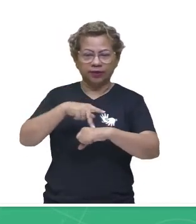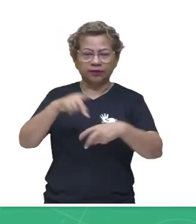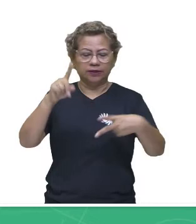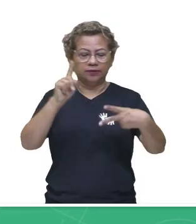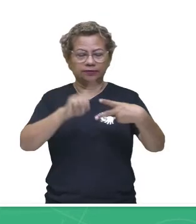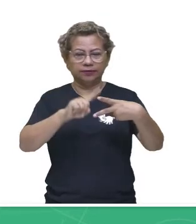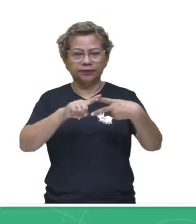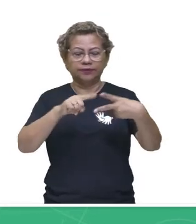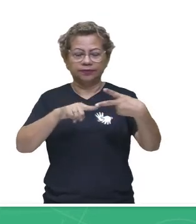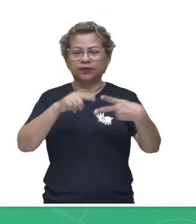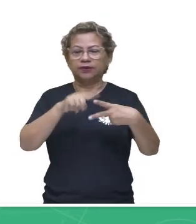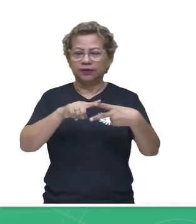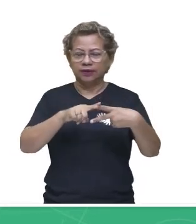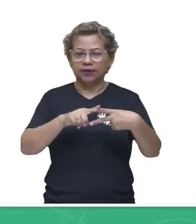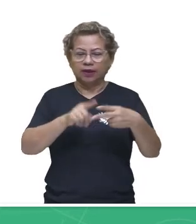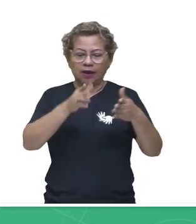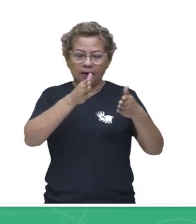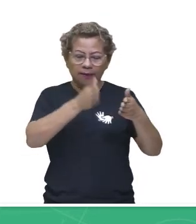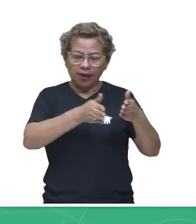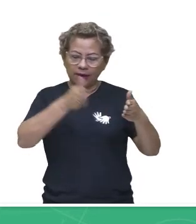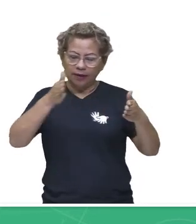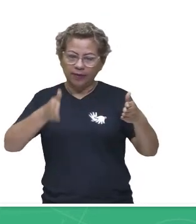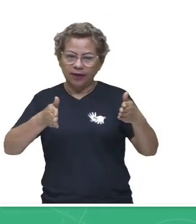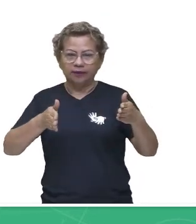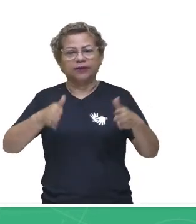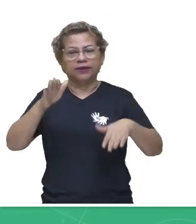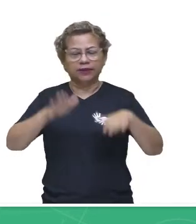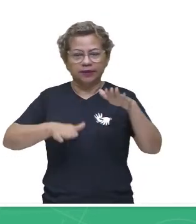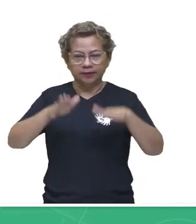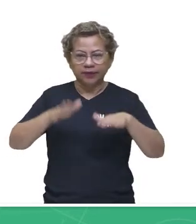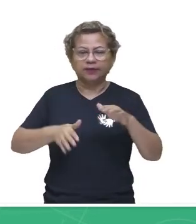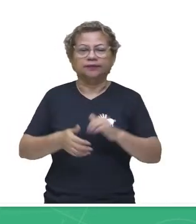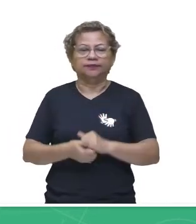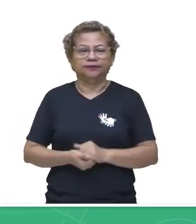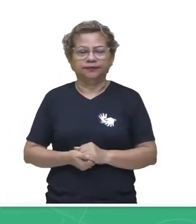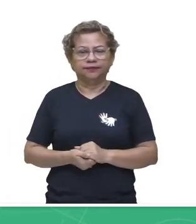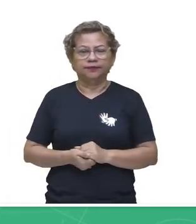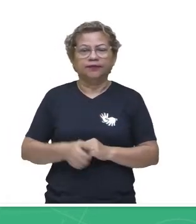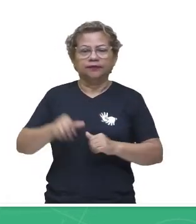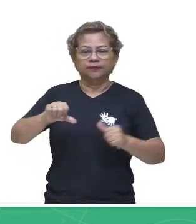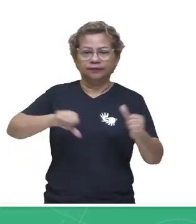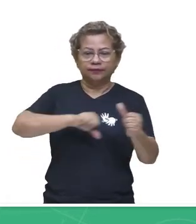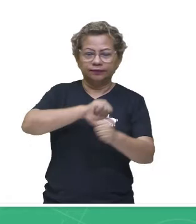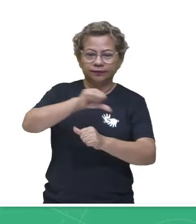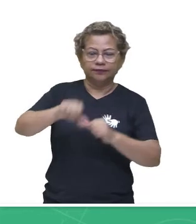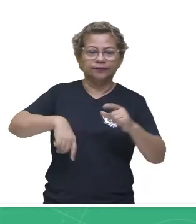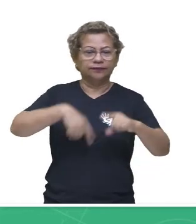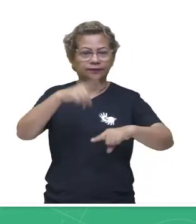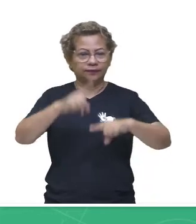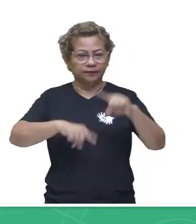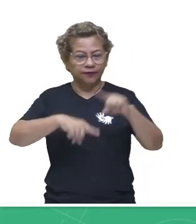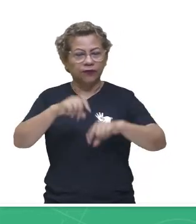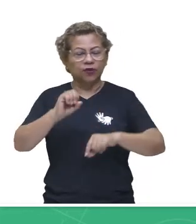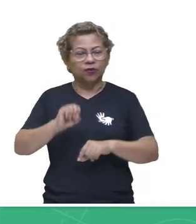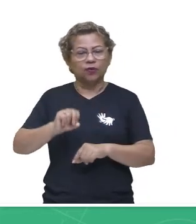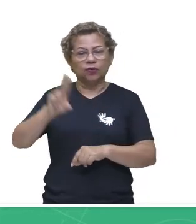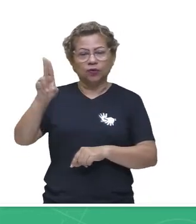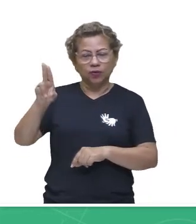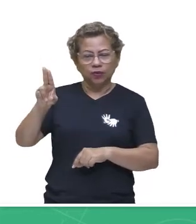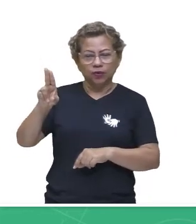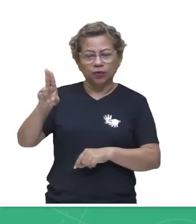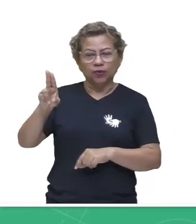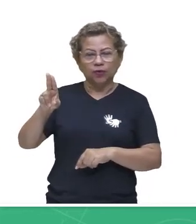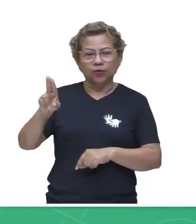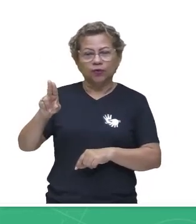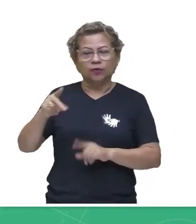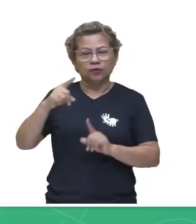acordo com as etapas de exploração dos recursos naturais. A transformação da matéria-prima ou a prestação de serviços classificando a